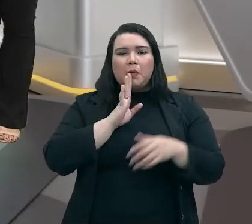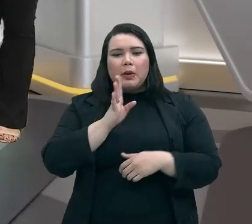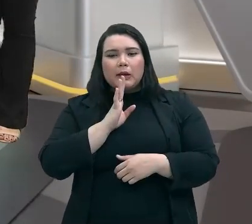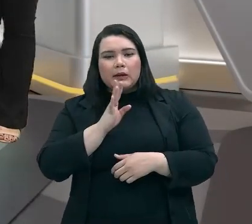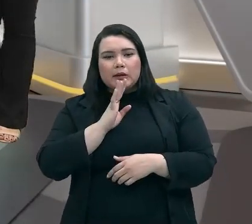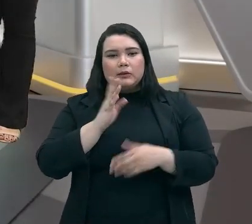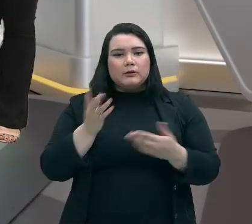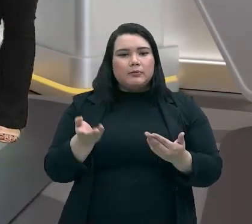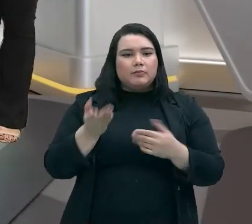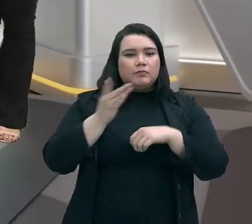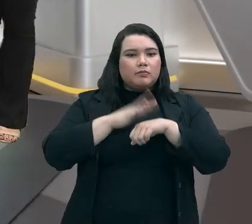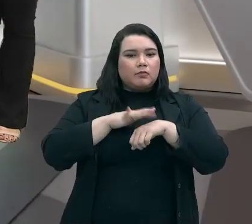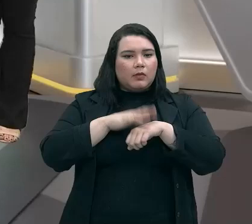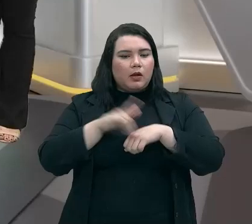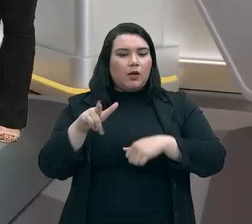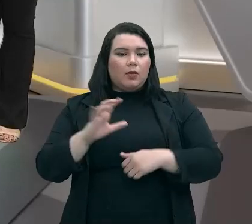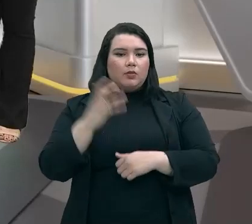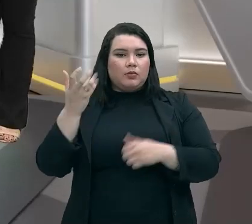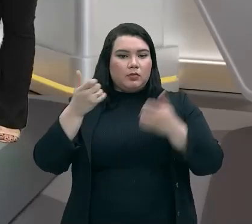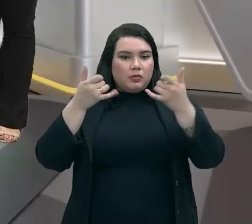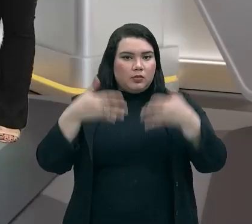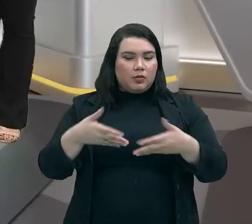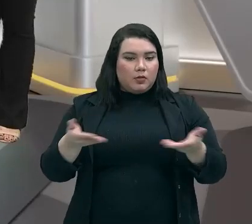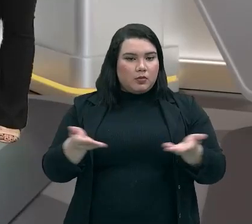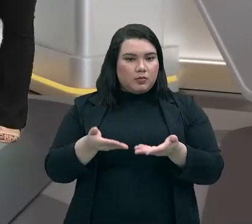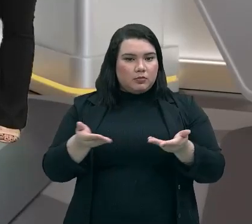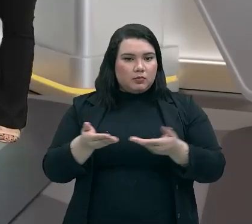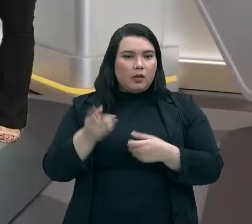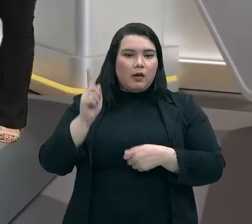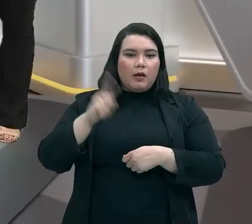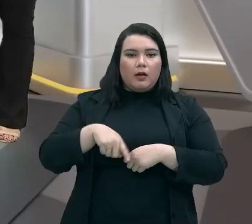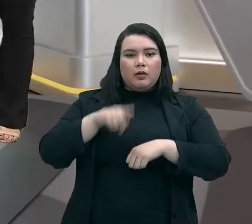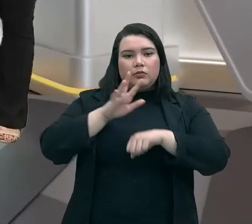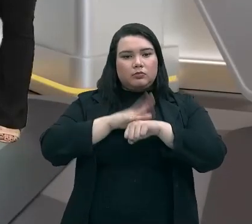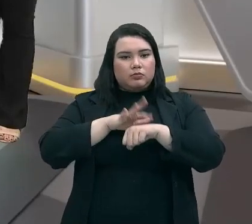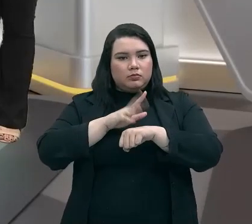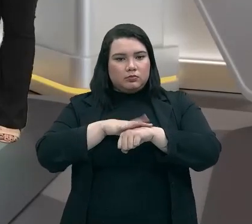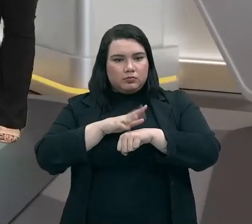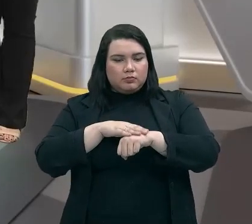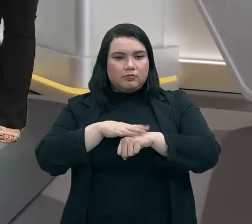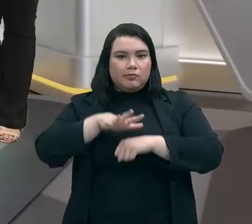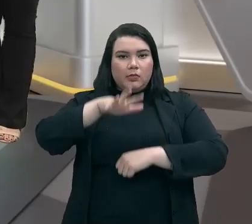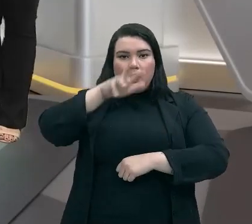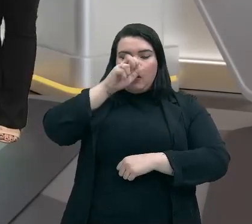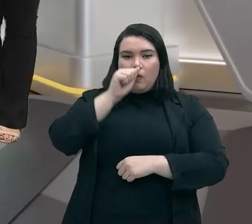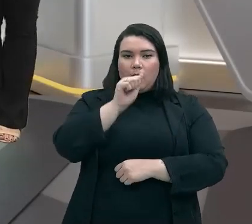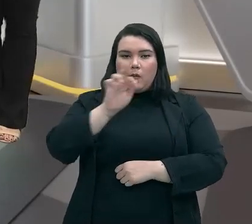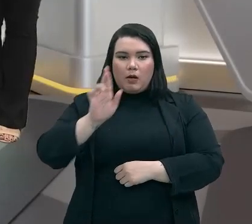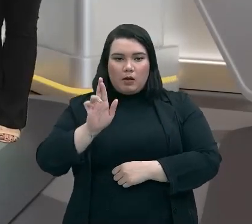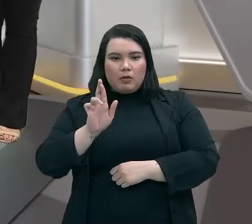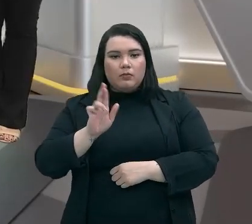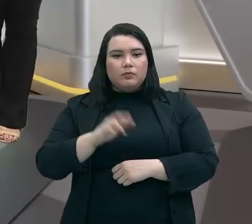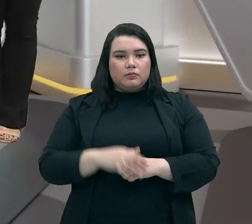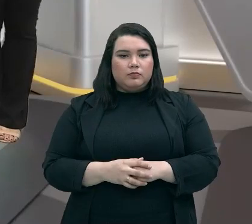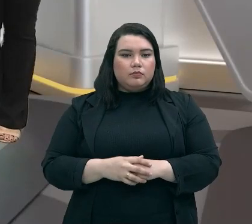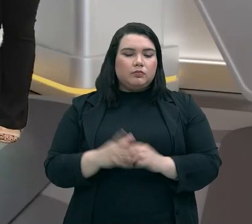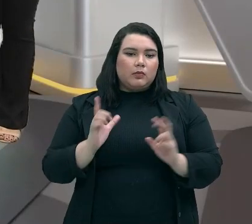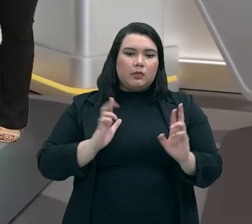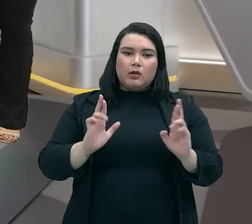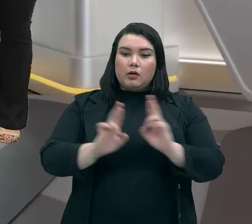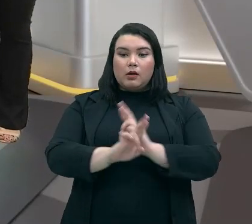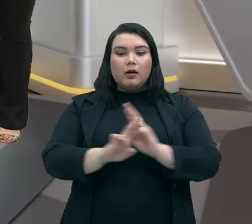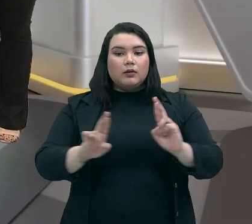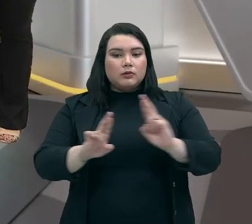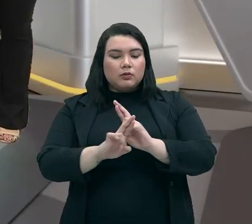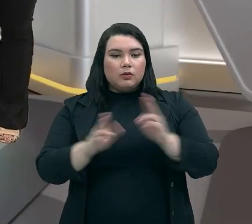teve, né, uma doença dessas que nós vamos tratar aqui, que são aquelas doenças respiratórias, que tem a ver, né, a gente